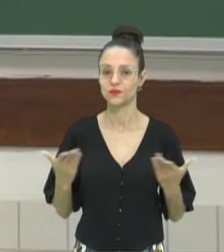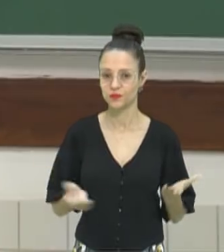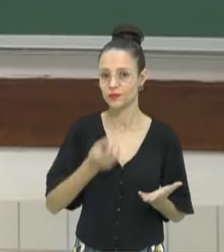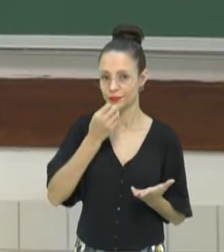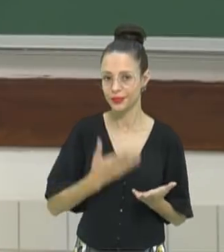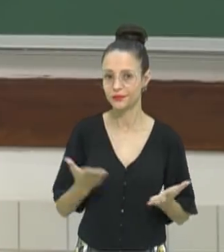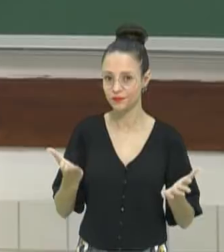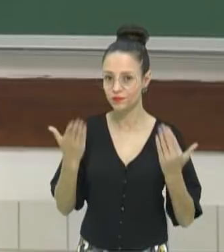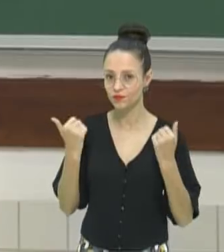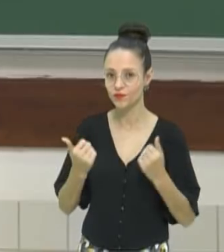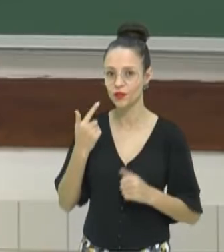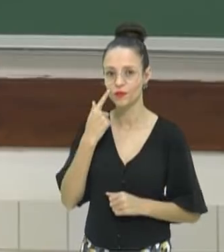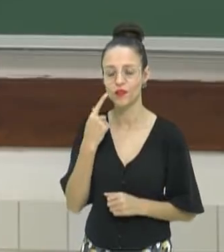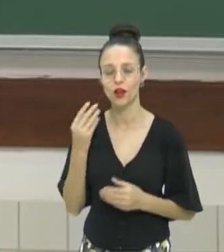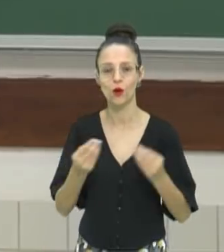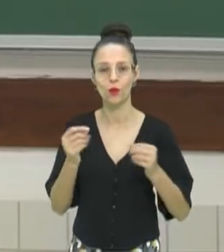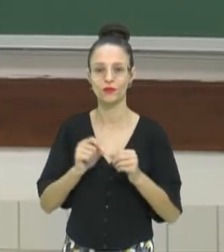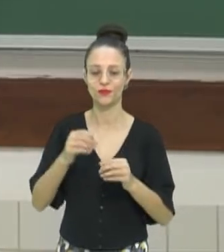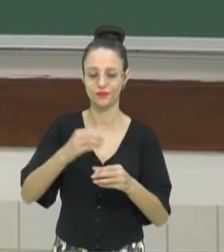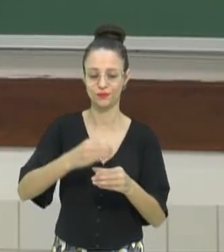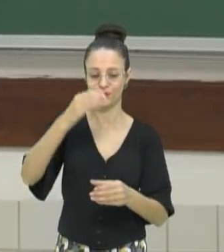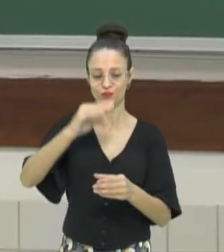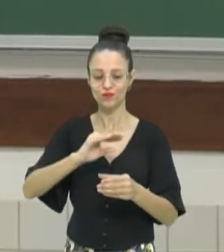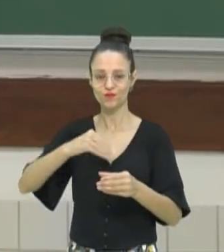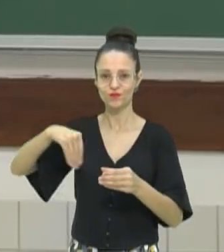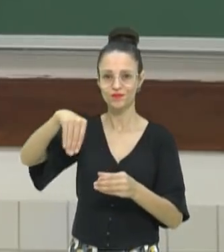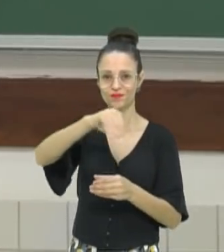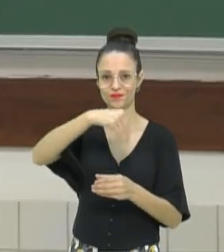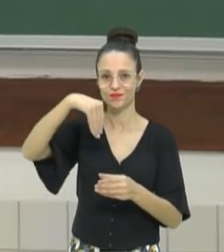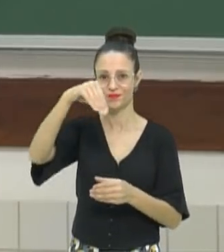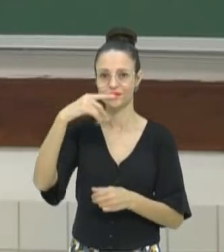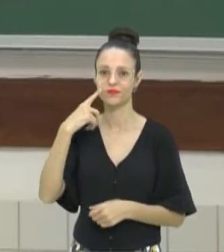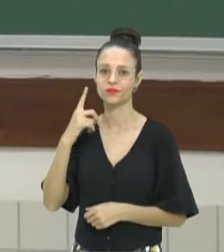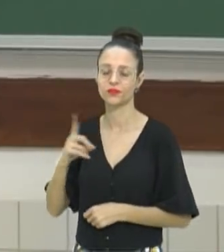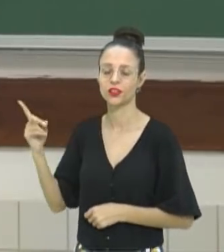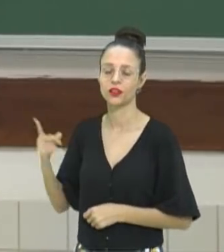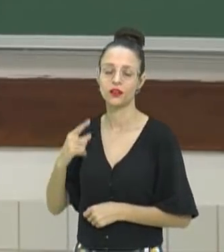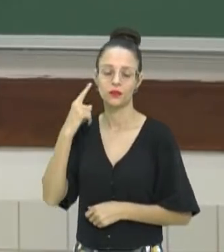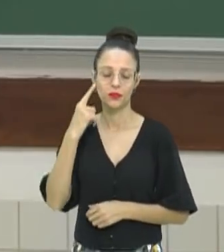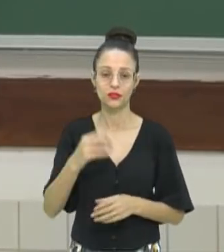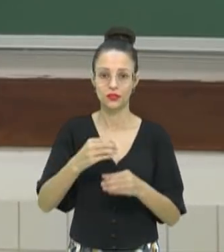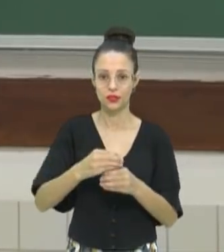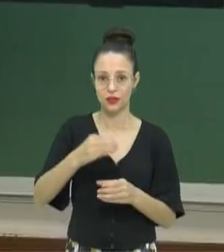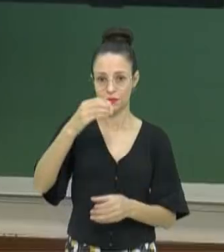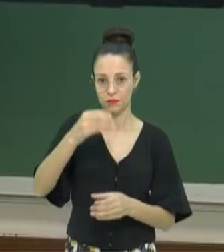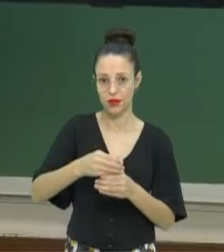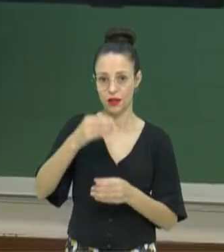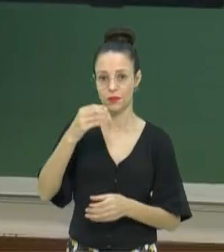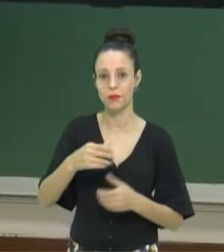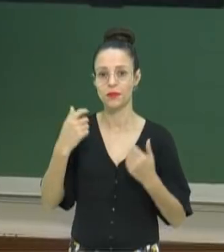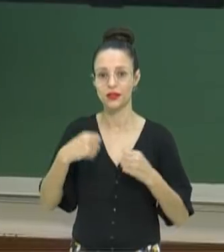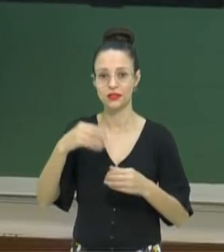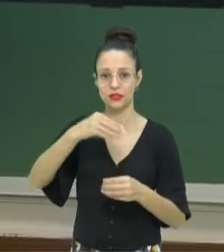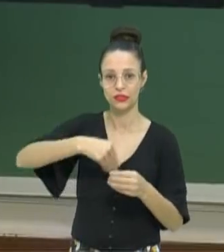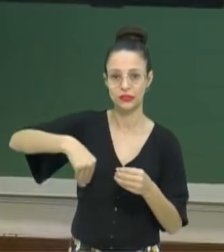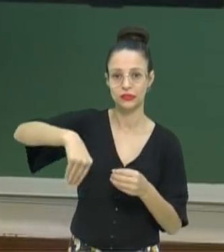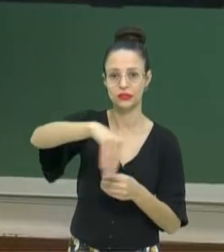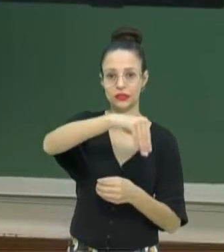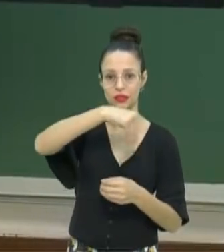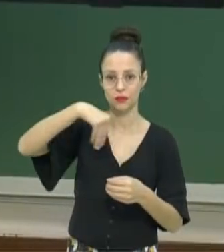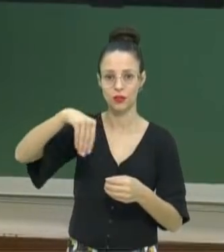Muito bem, vamos encapar uma lata de achocolatado? Então nós temos que pensar que a lata de achocolatado, ela tem que encapar